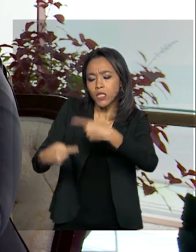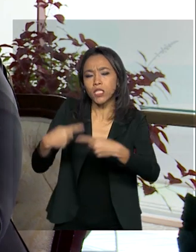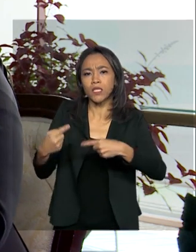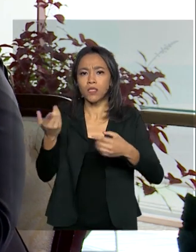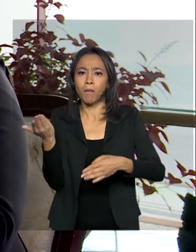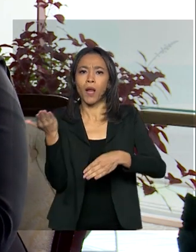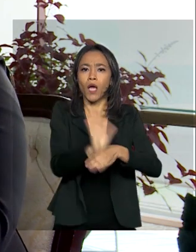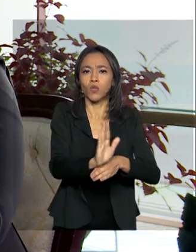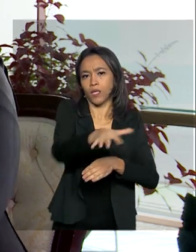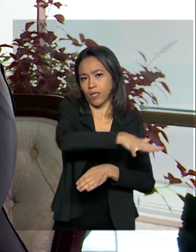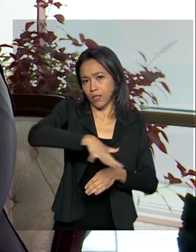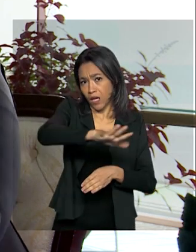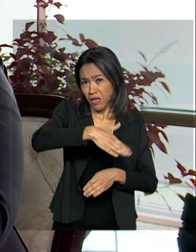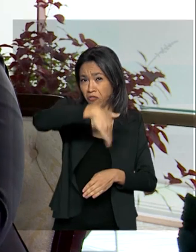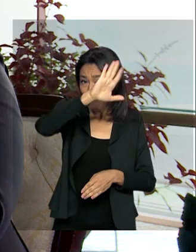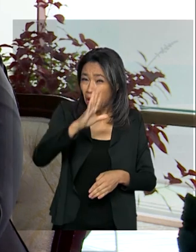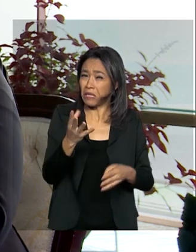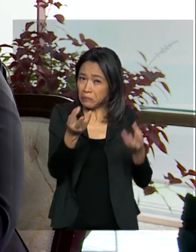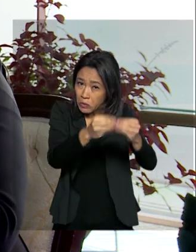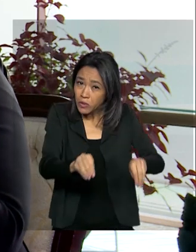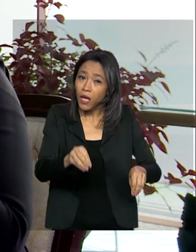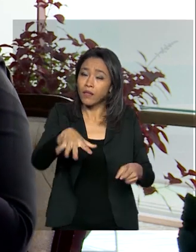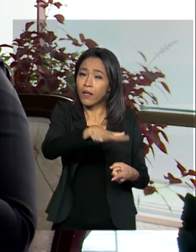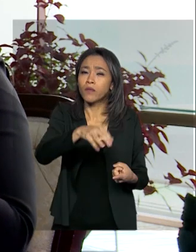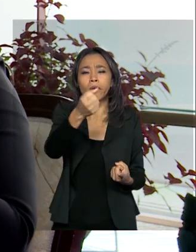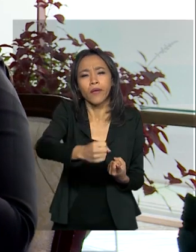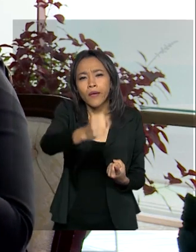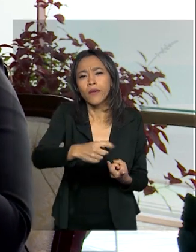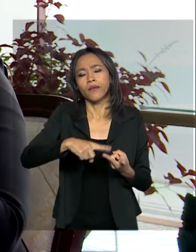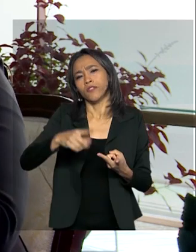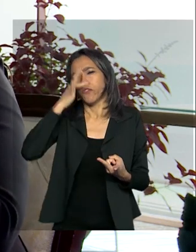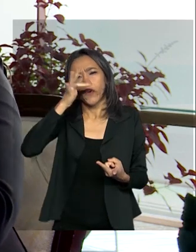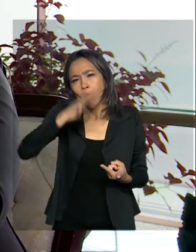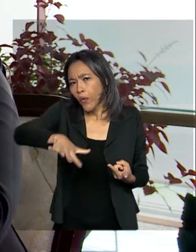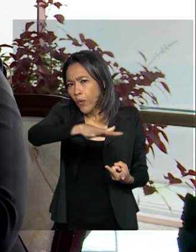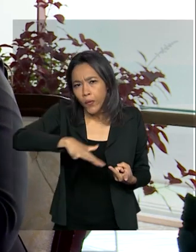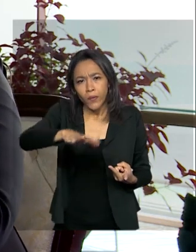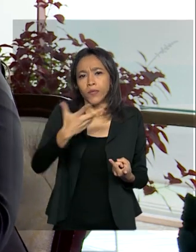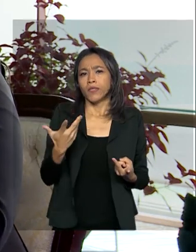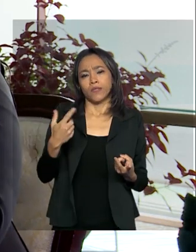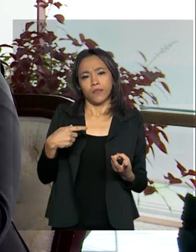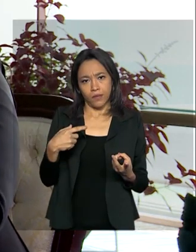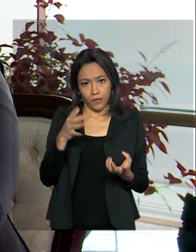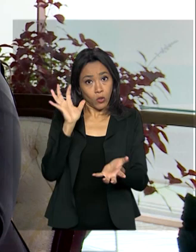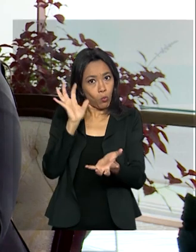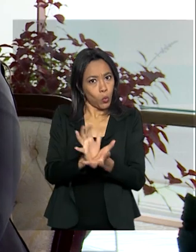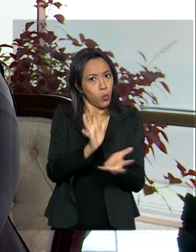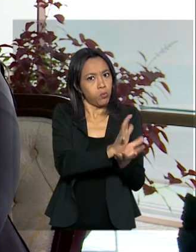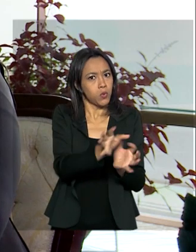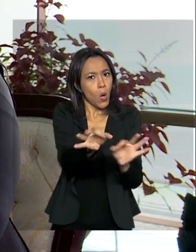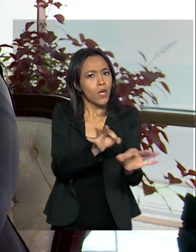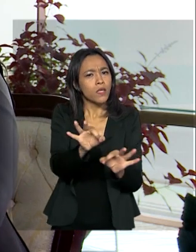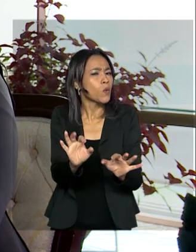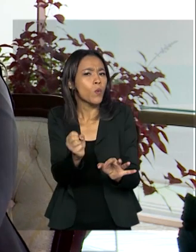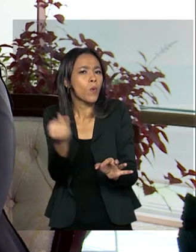trabalhadores de setores mais afetados como a senhora disse produção de leite rosas com setores organizados quais as